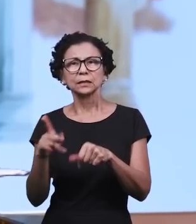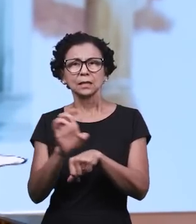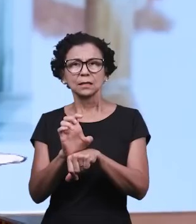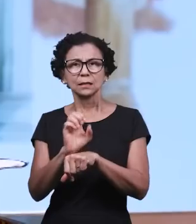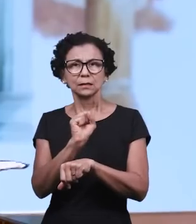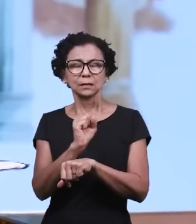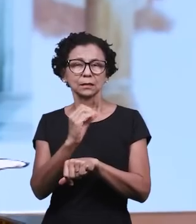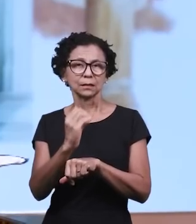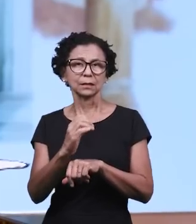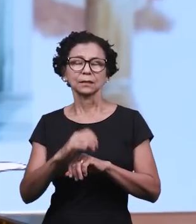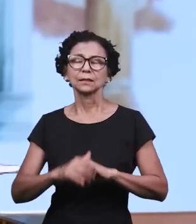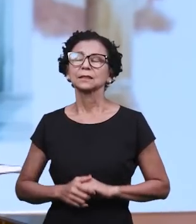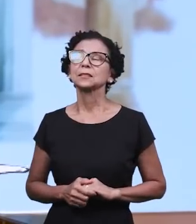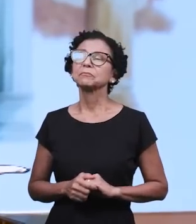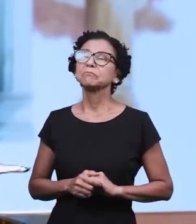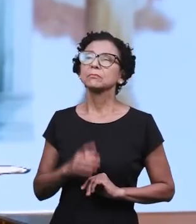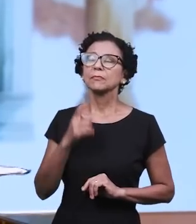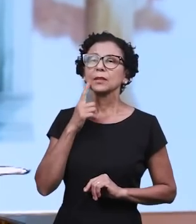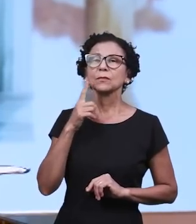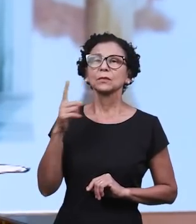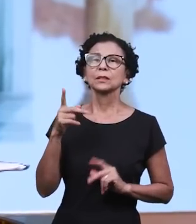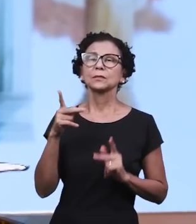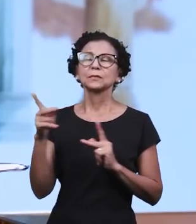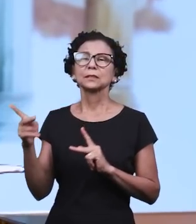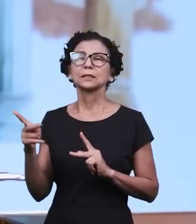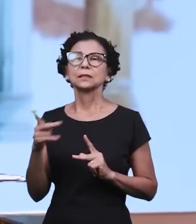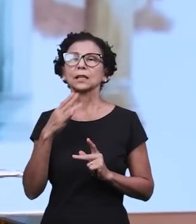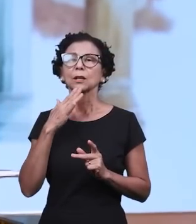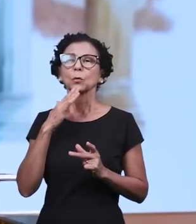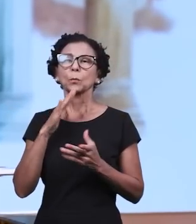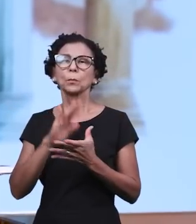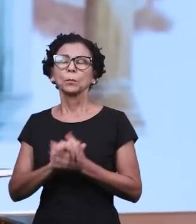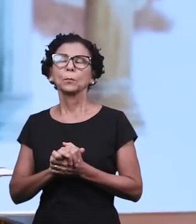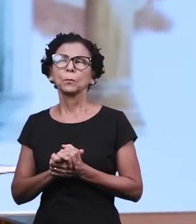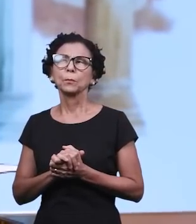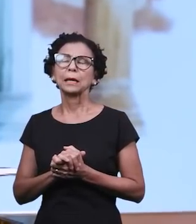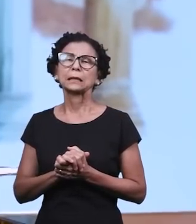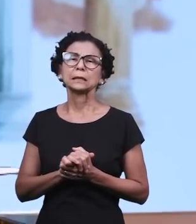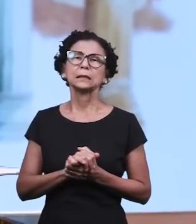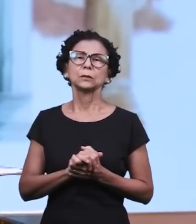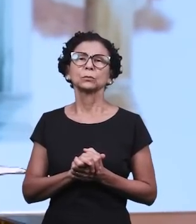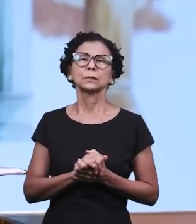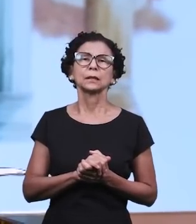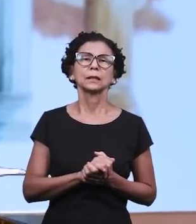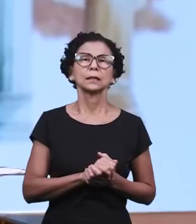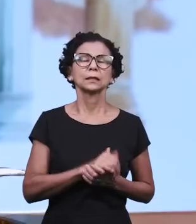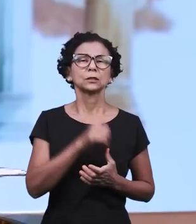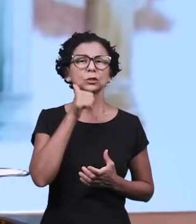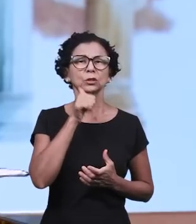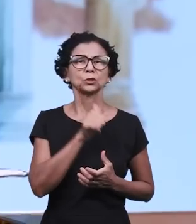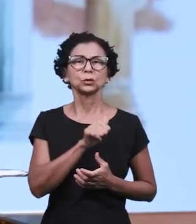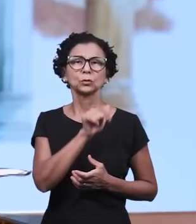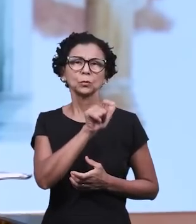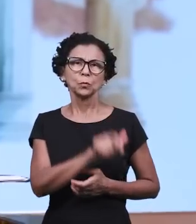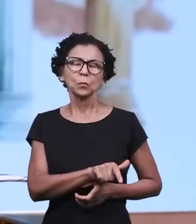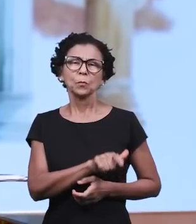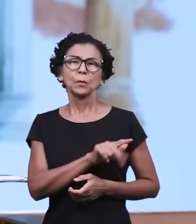teoria política, né, política externa e também conflitos internacionais.